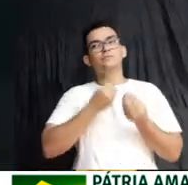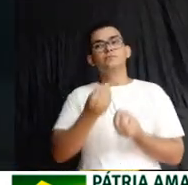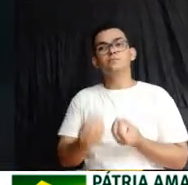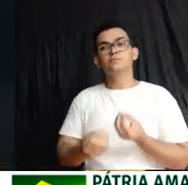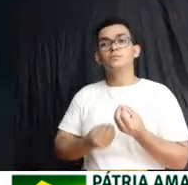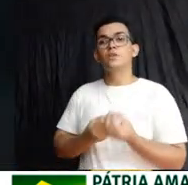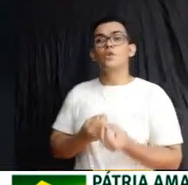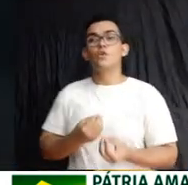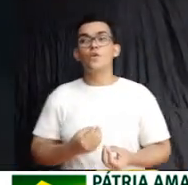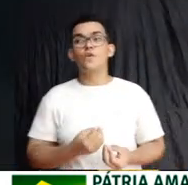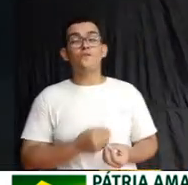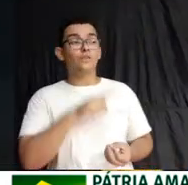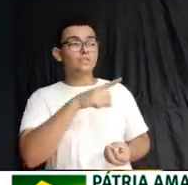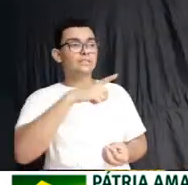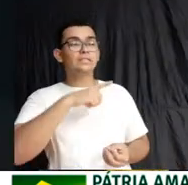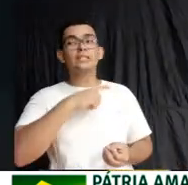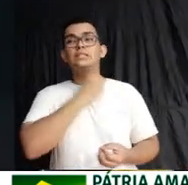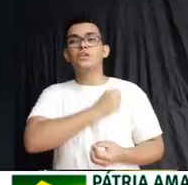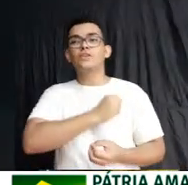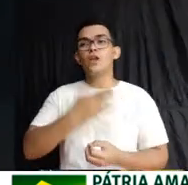Saudade do meu beijo.